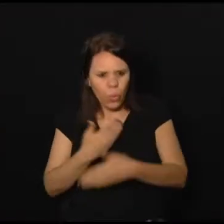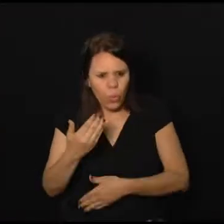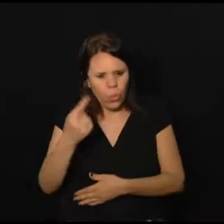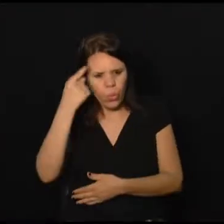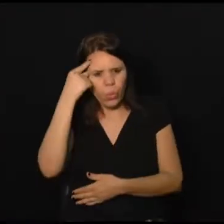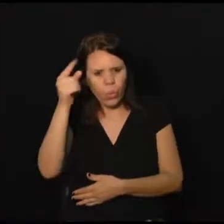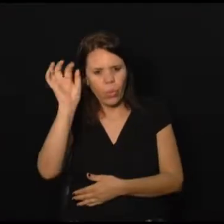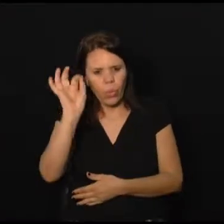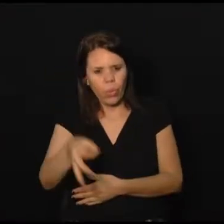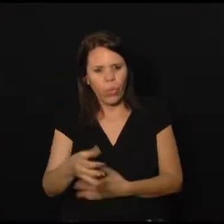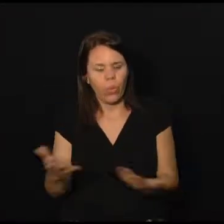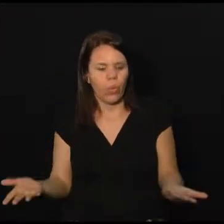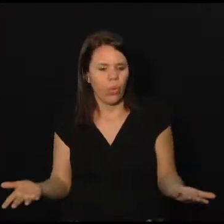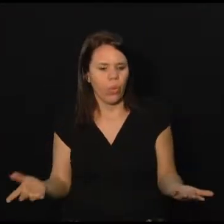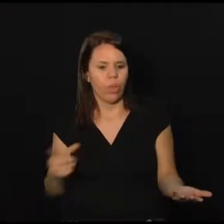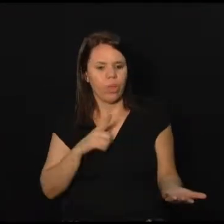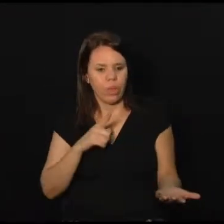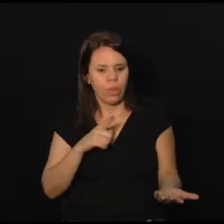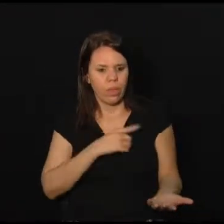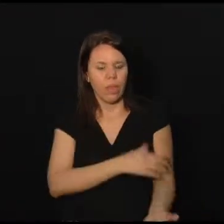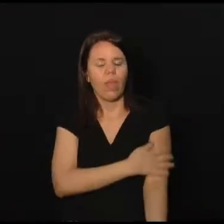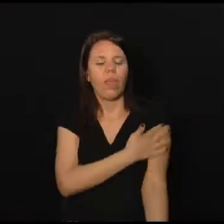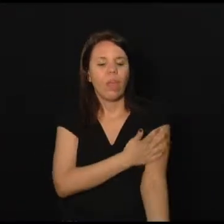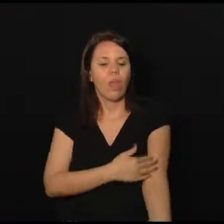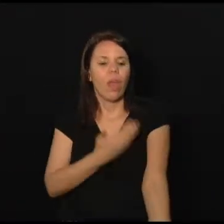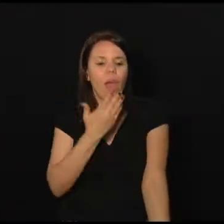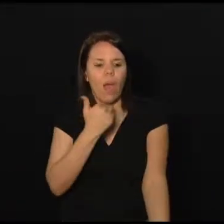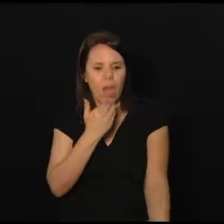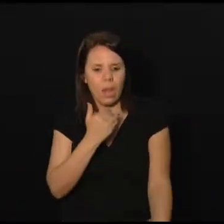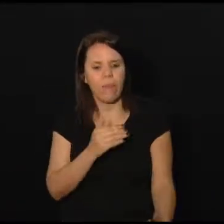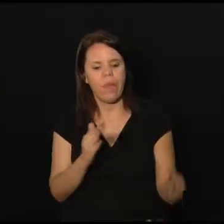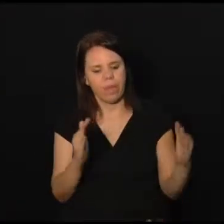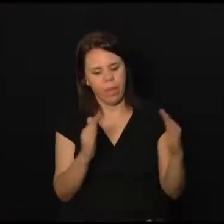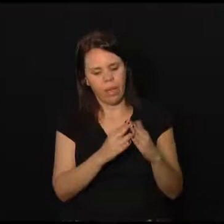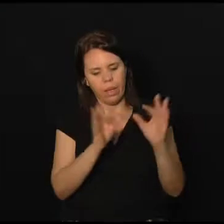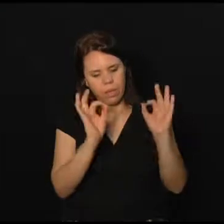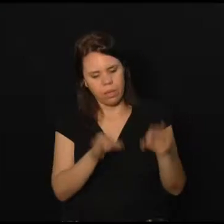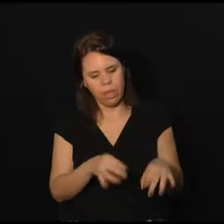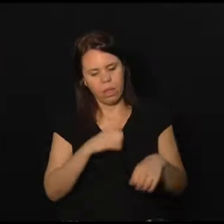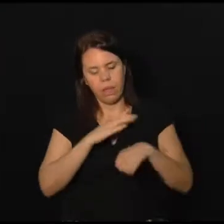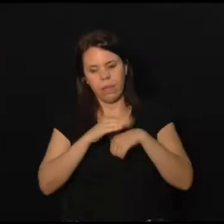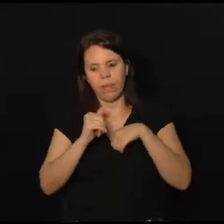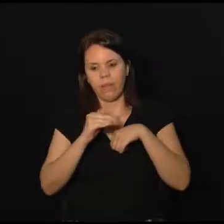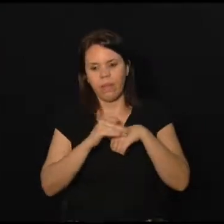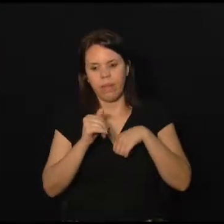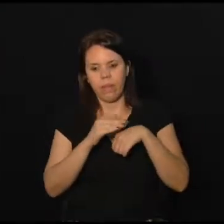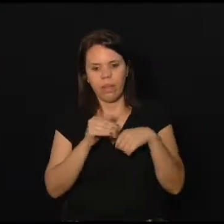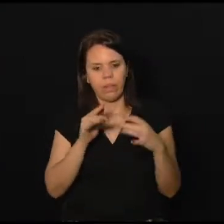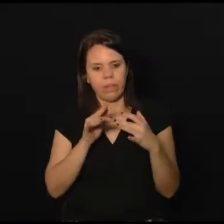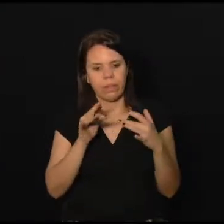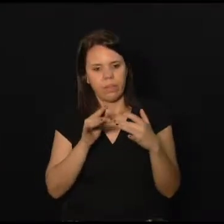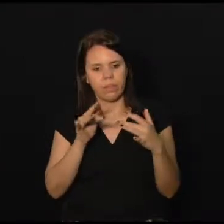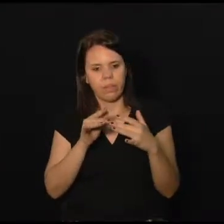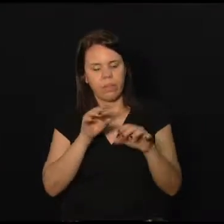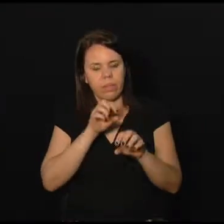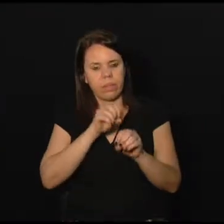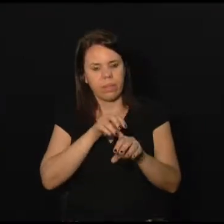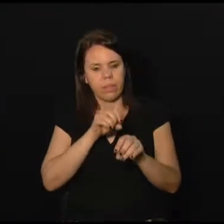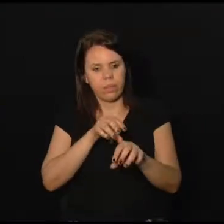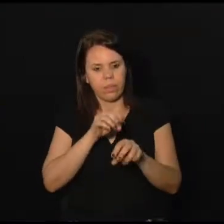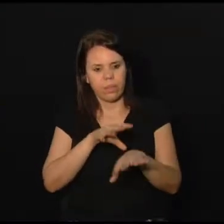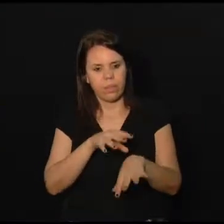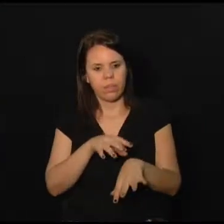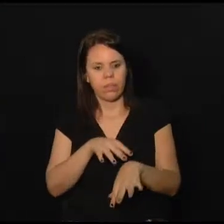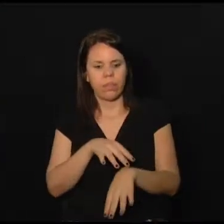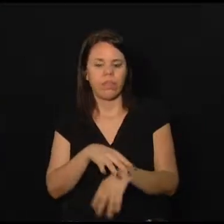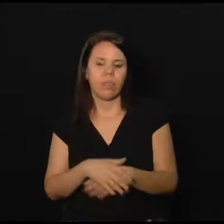é que a família tenha a provisão do alimento, do abrigo, né? O afeto, a educação. A educação aqui é o bom dia,